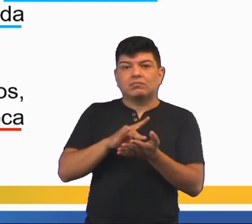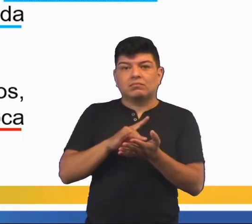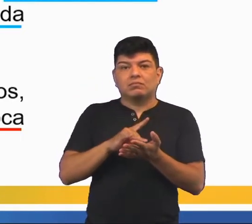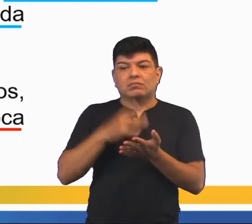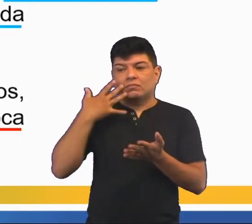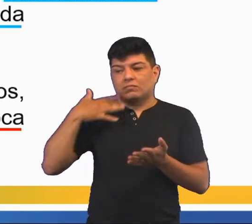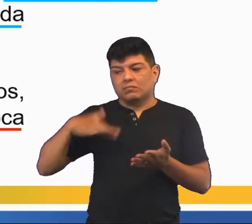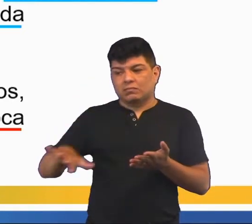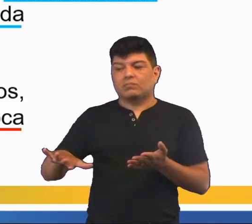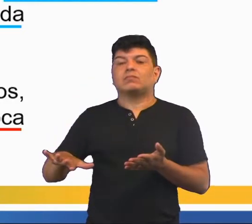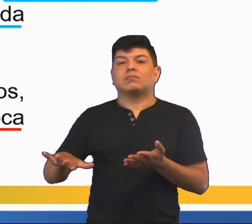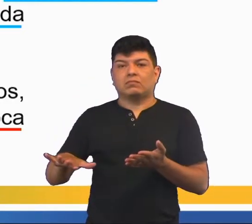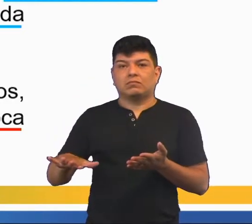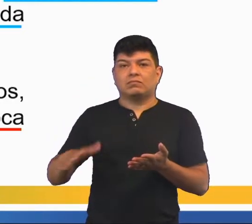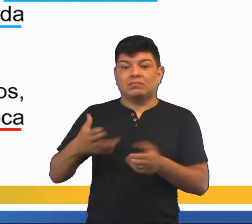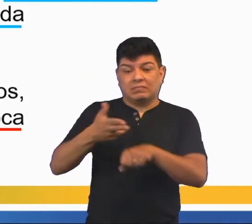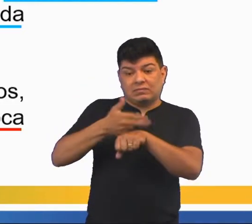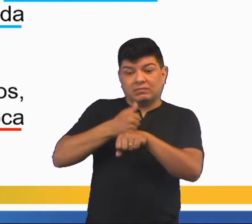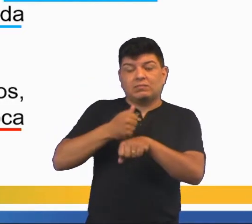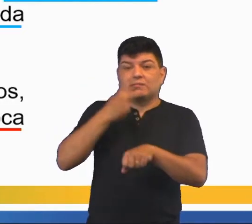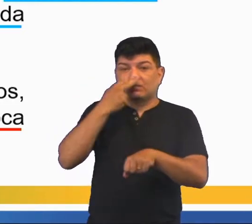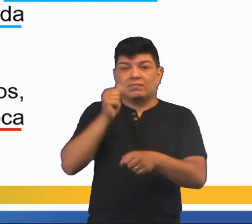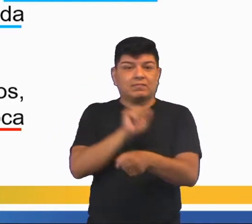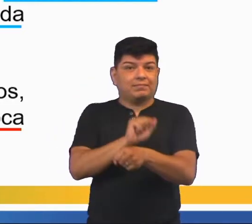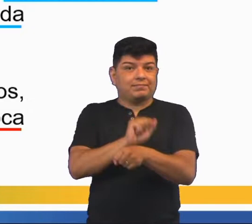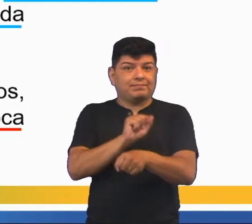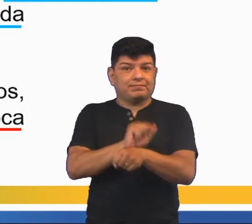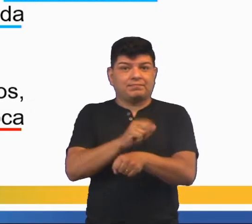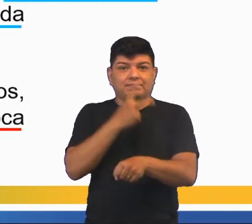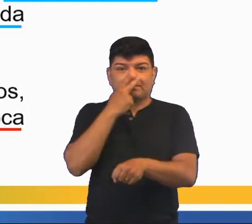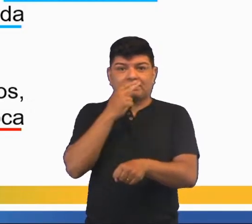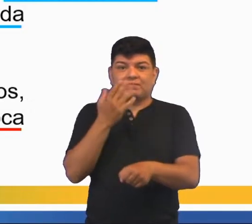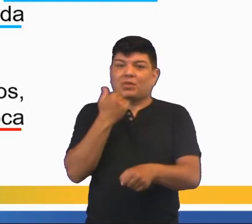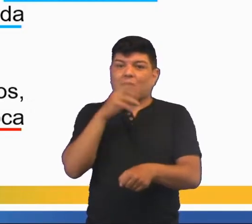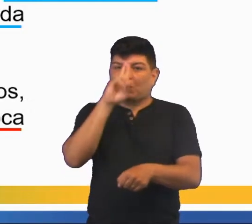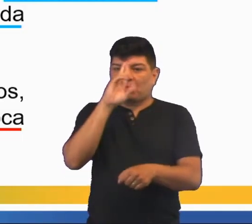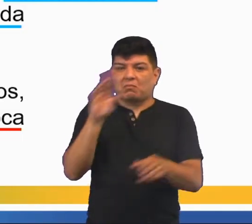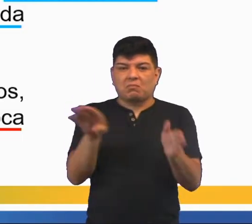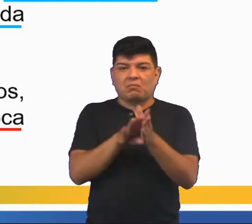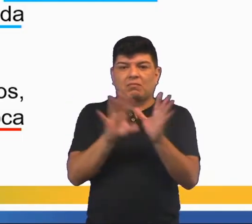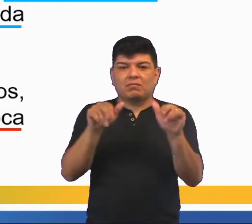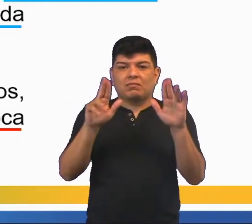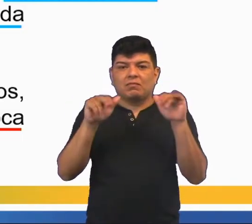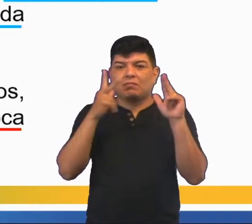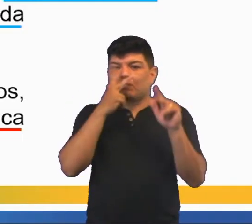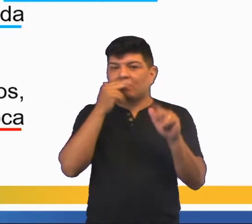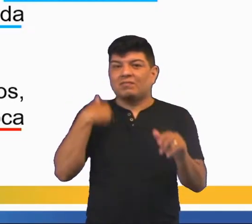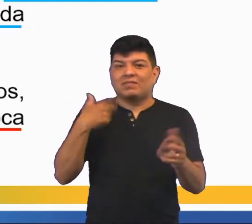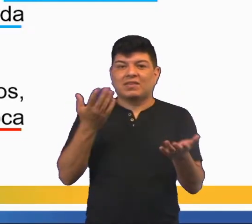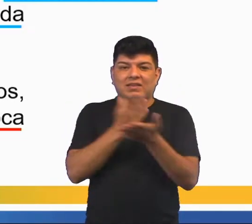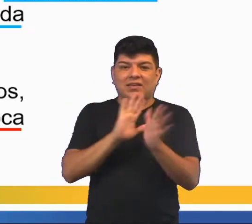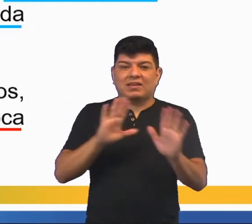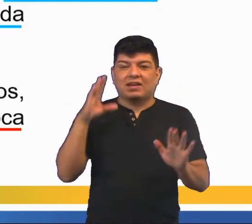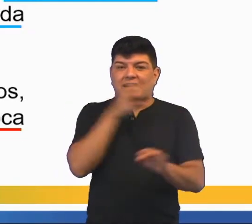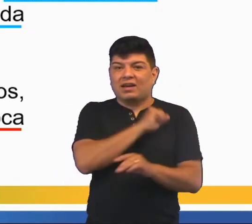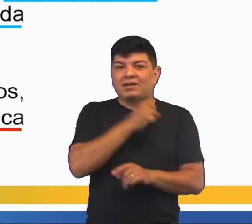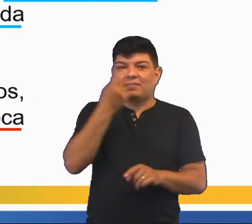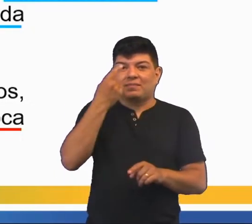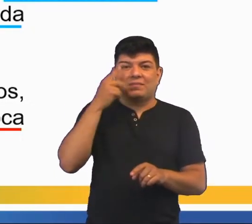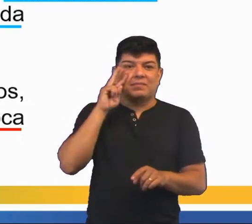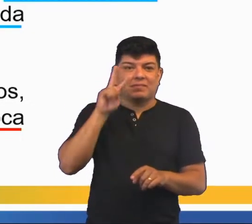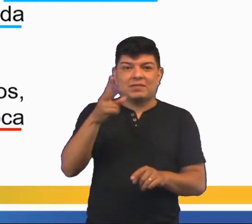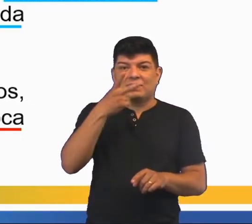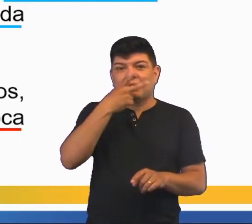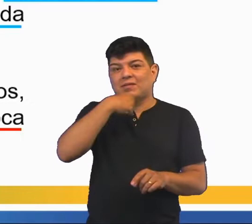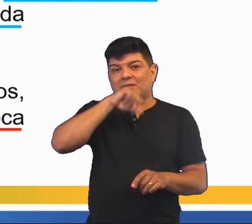ela era criança, desde cedo ela ficava esperando, né? Parecia que o almoço não chegava nunca, porque ela queria logo que terminasse para ver